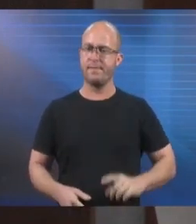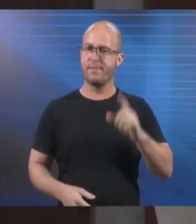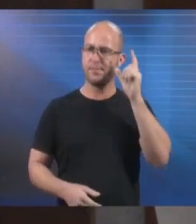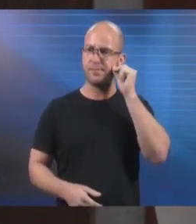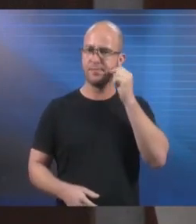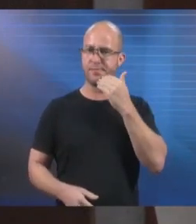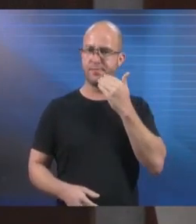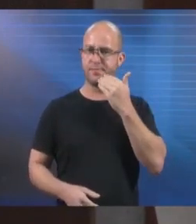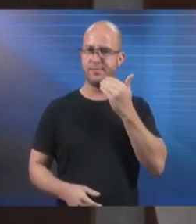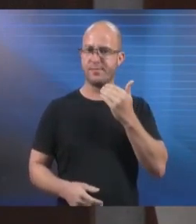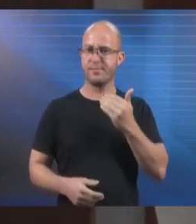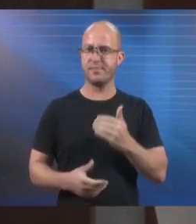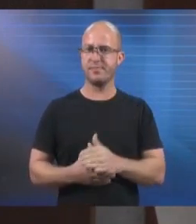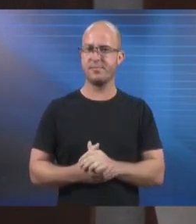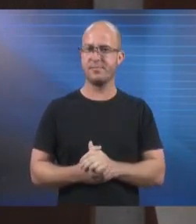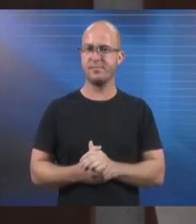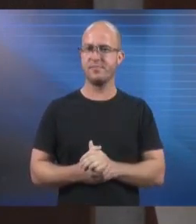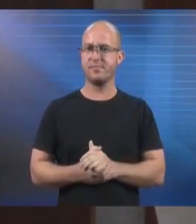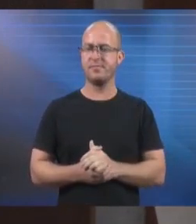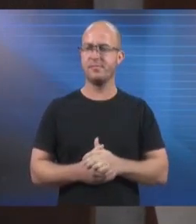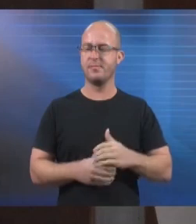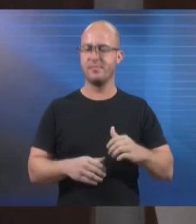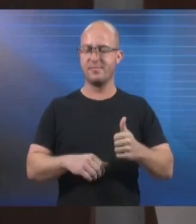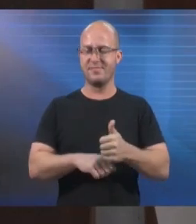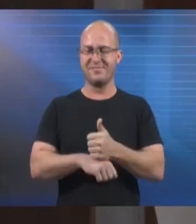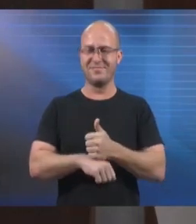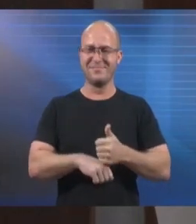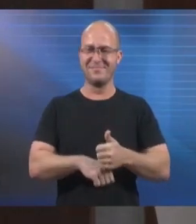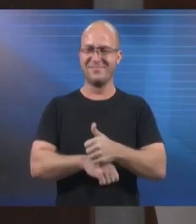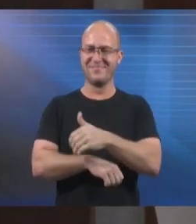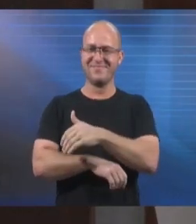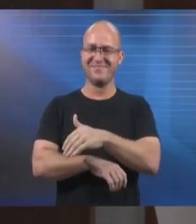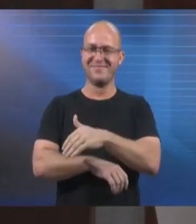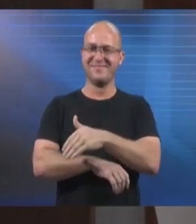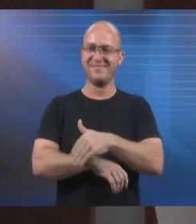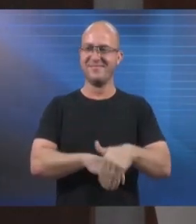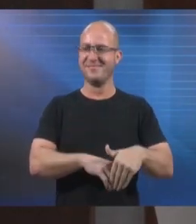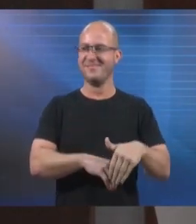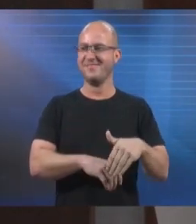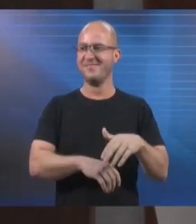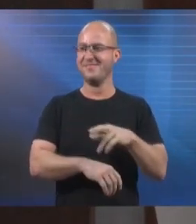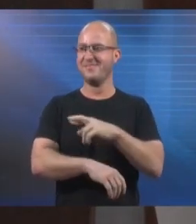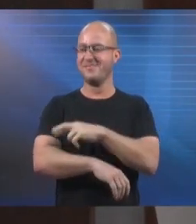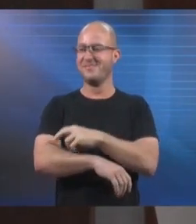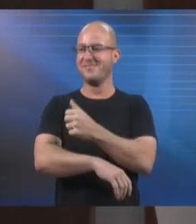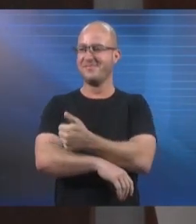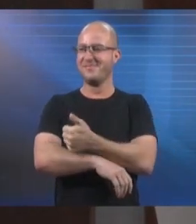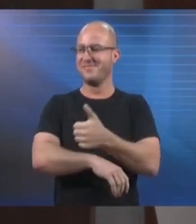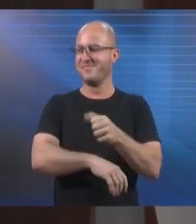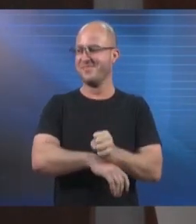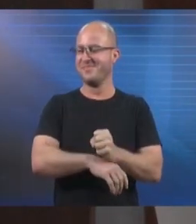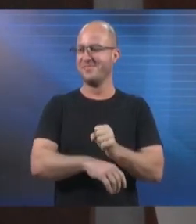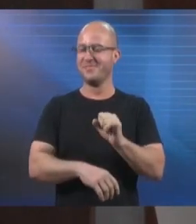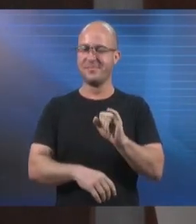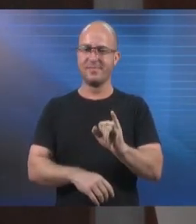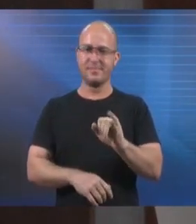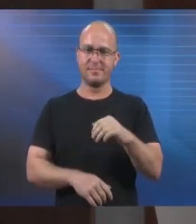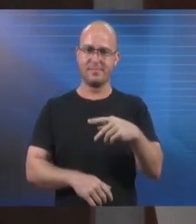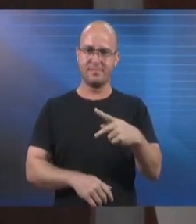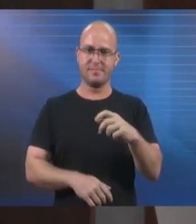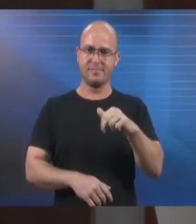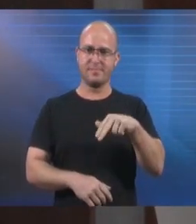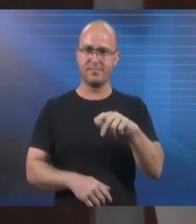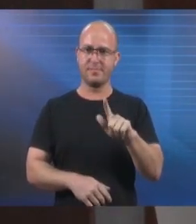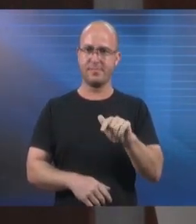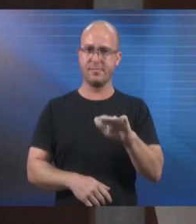Fernandes requer realização de manutenção da malha rodoviária da RN 118 que liga o Município de panguaçu ao